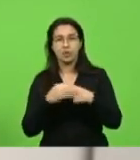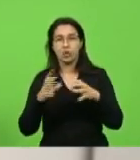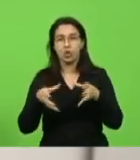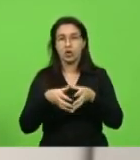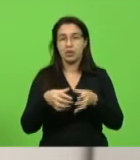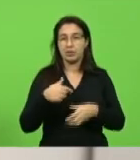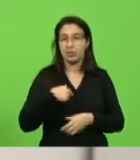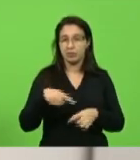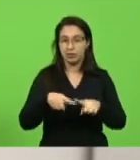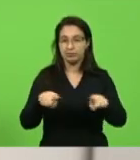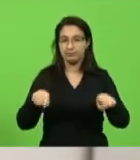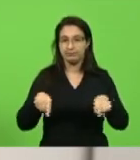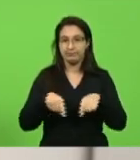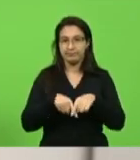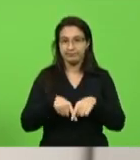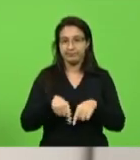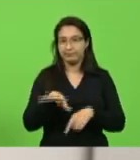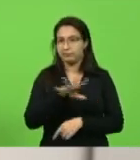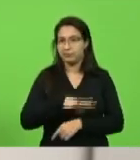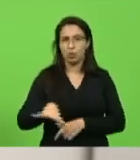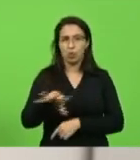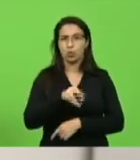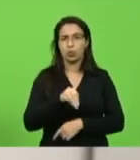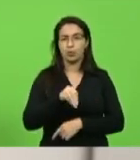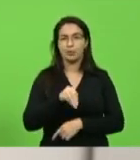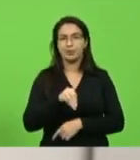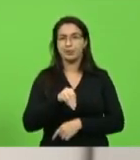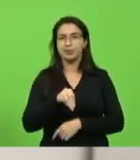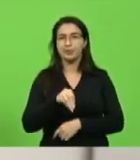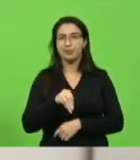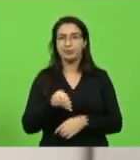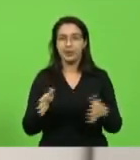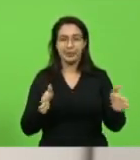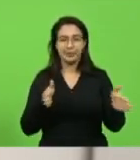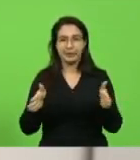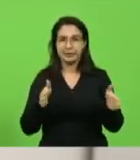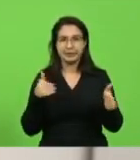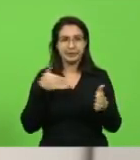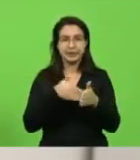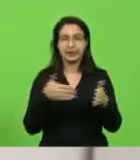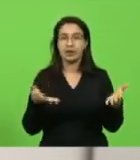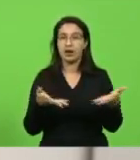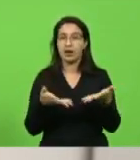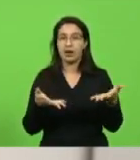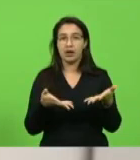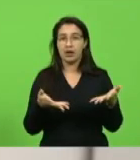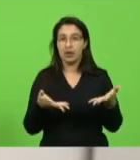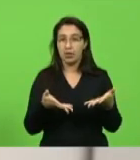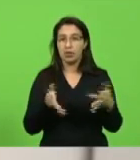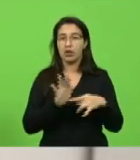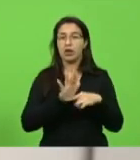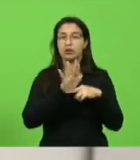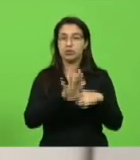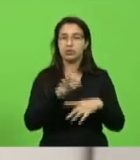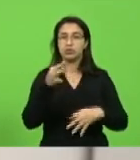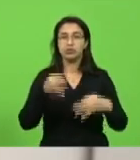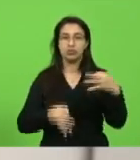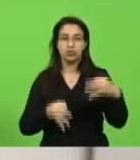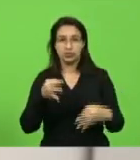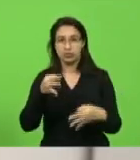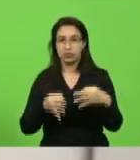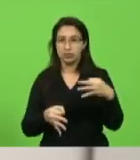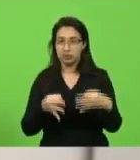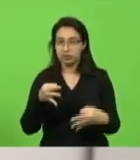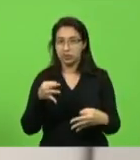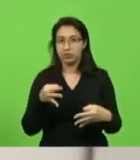gabinete, toda ela, que nesse período todo manteve a prestação jurisdicional,